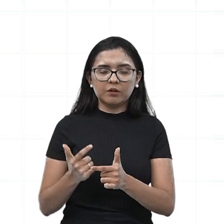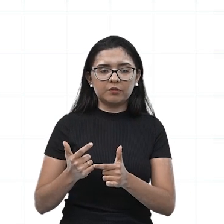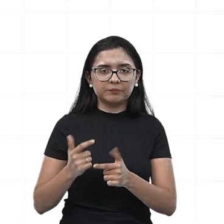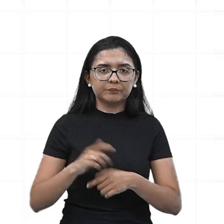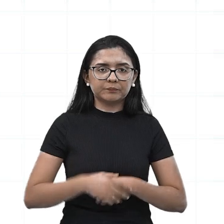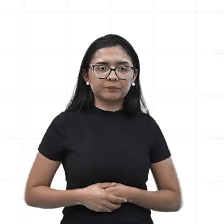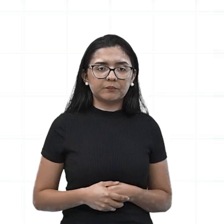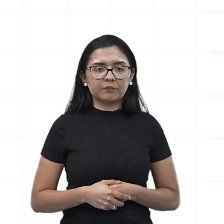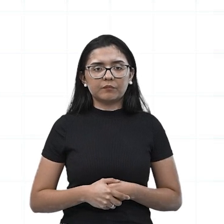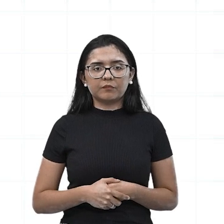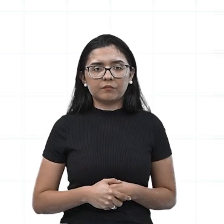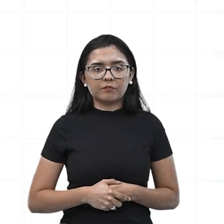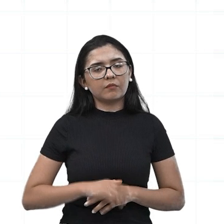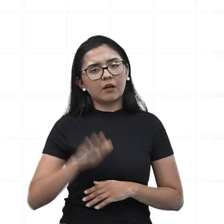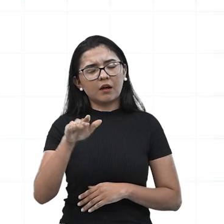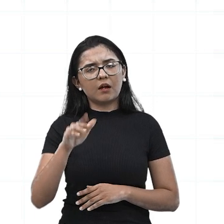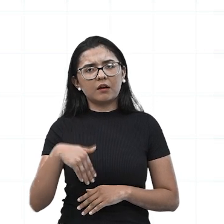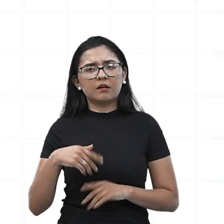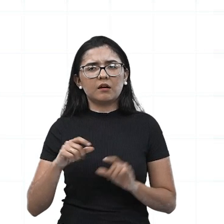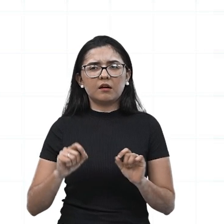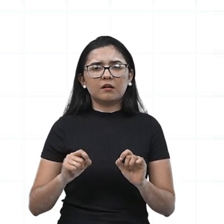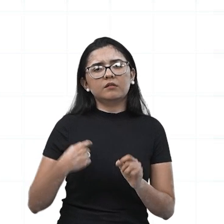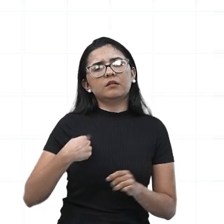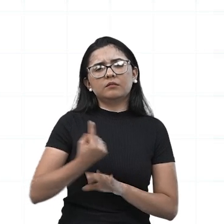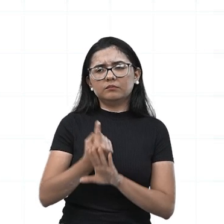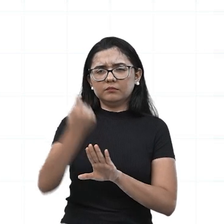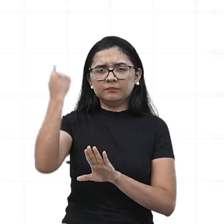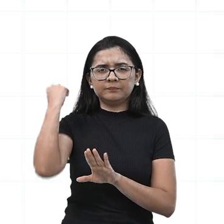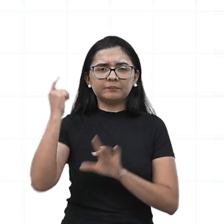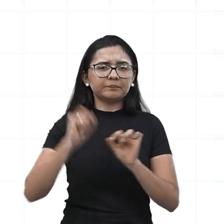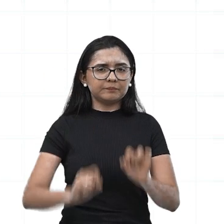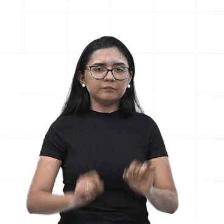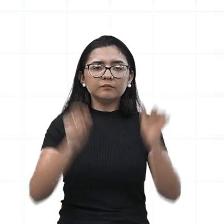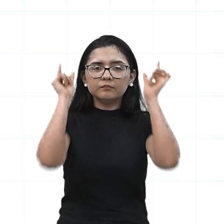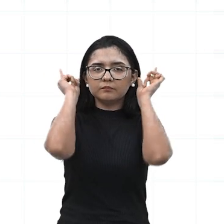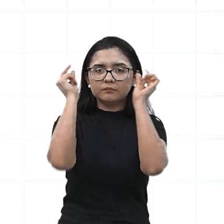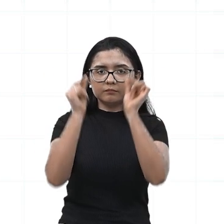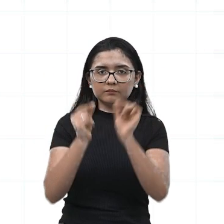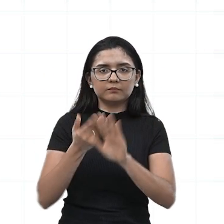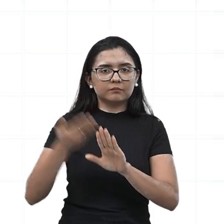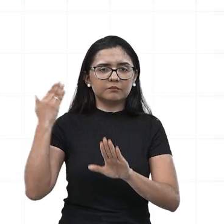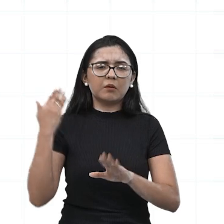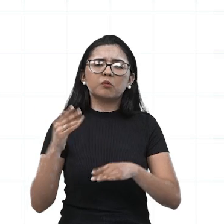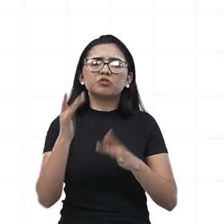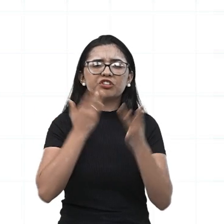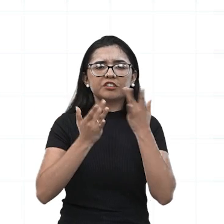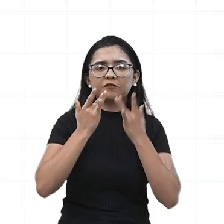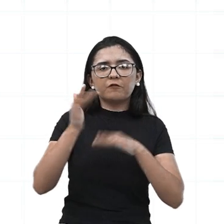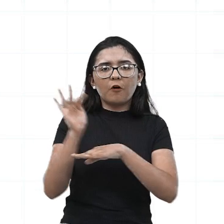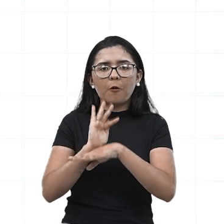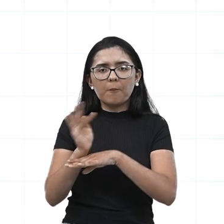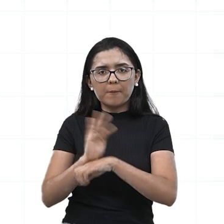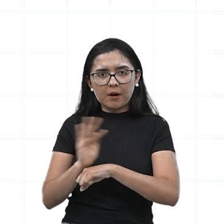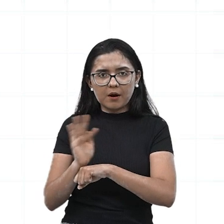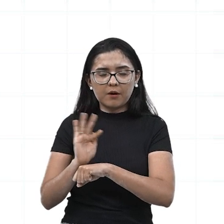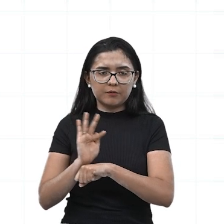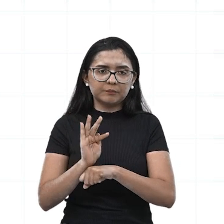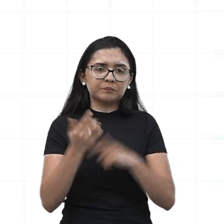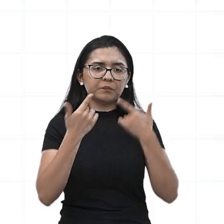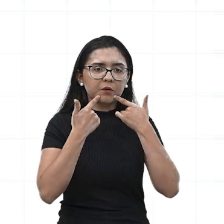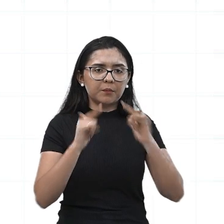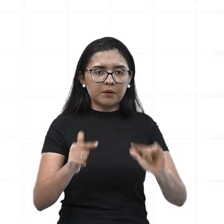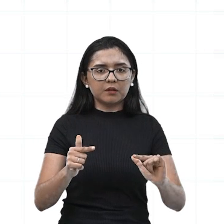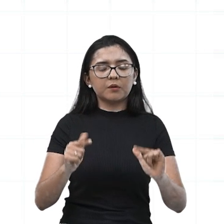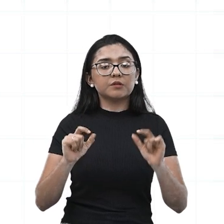ser o teatro lá da Grécia Antiga, que é um teatro mais formal, certo? Com linguagem